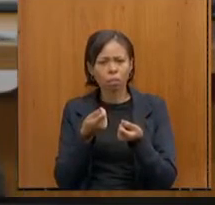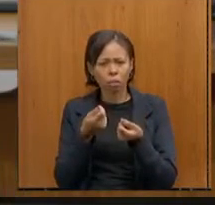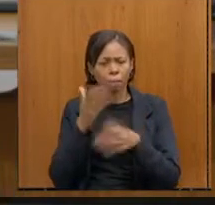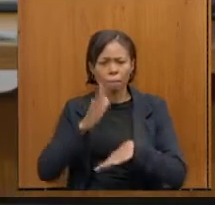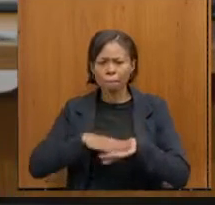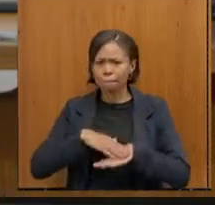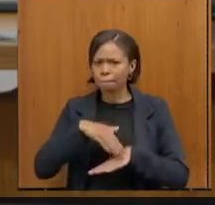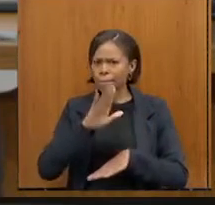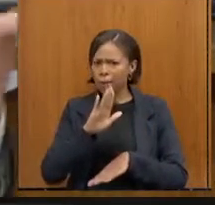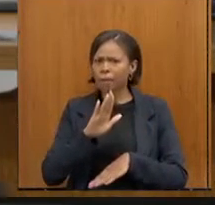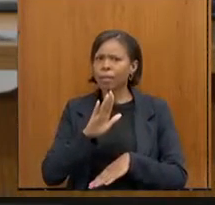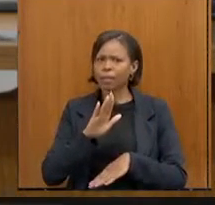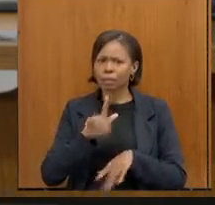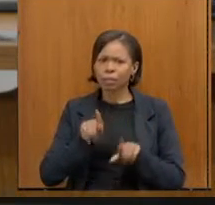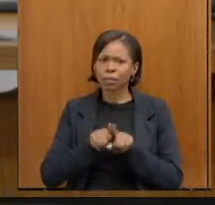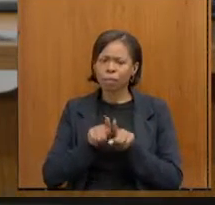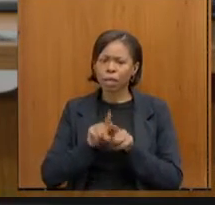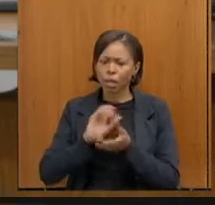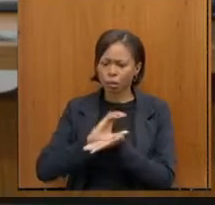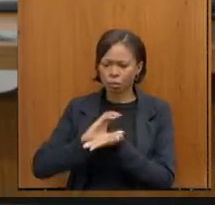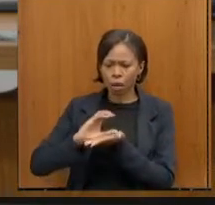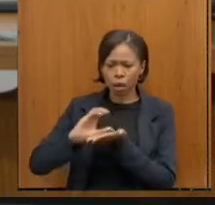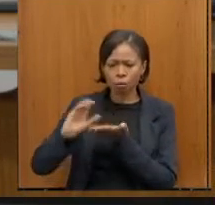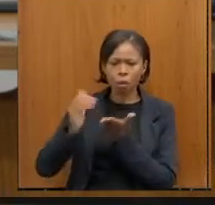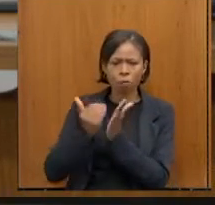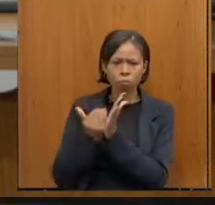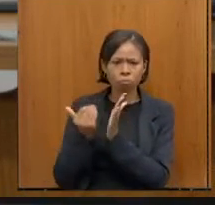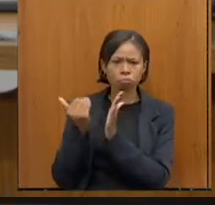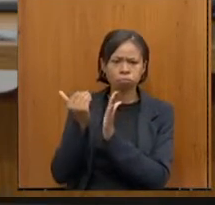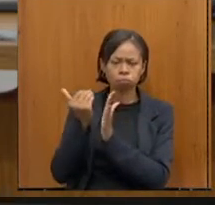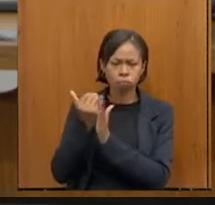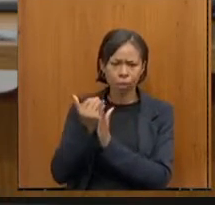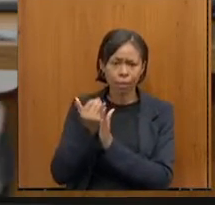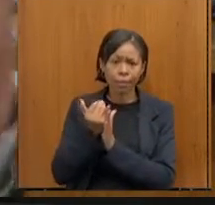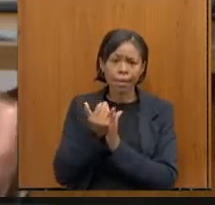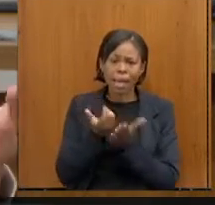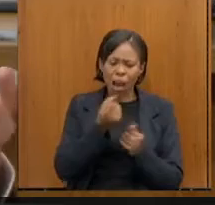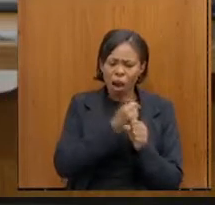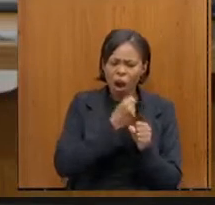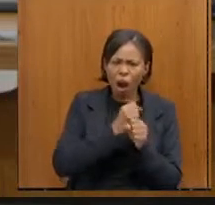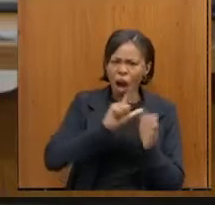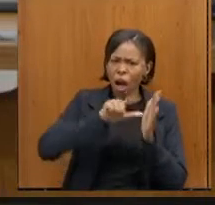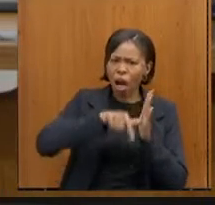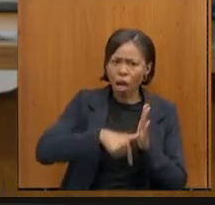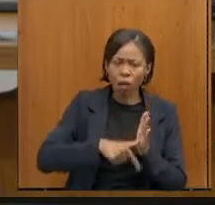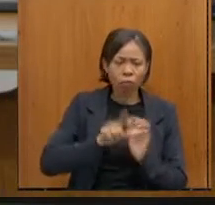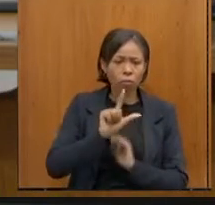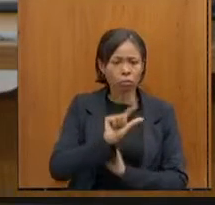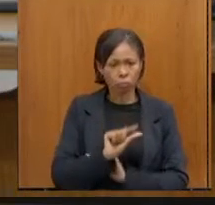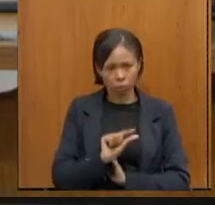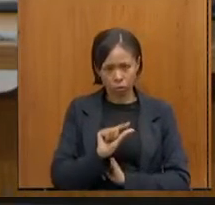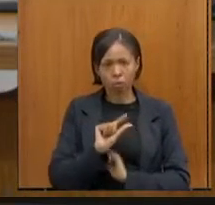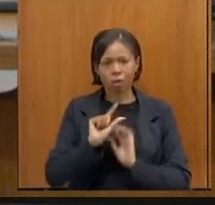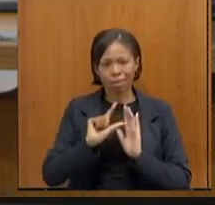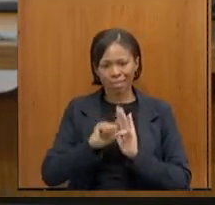mais investimentos e menos obras em atraso e sobretudo